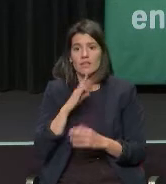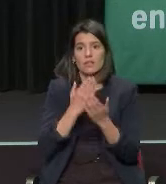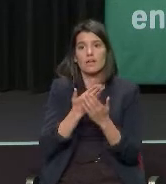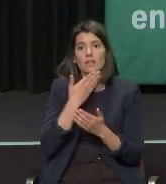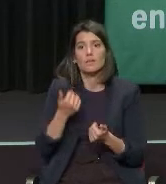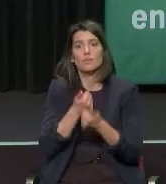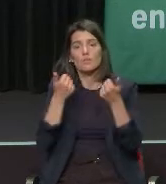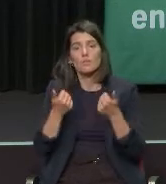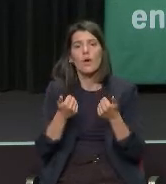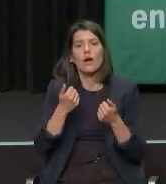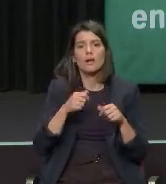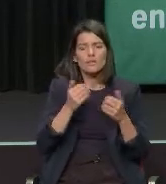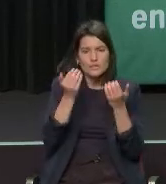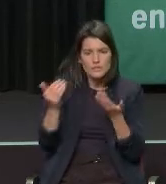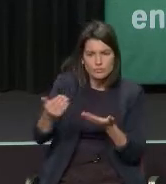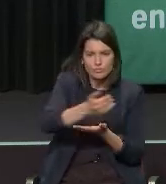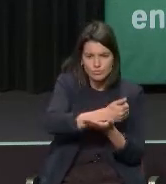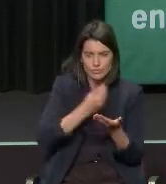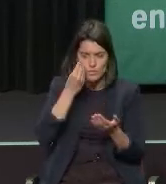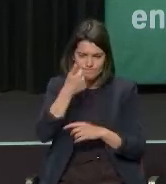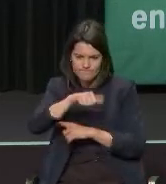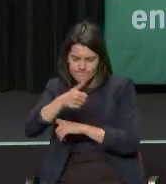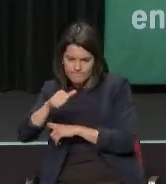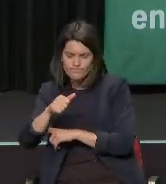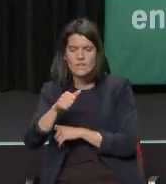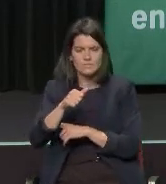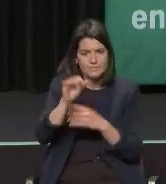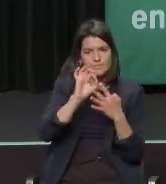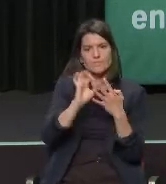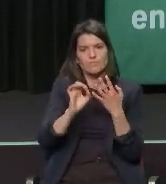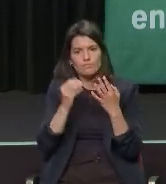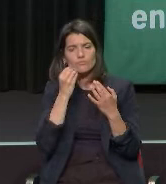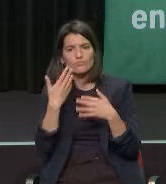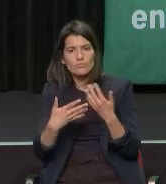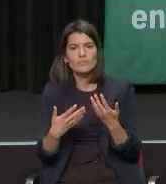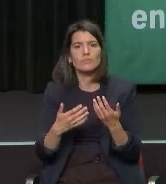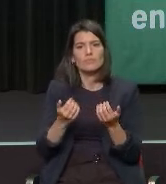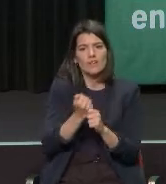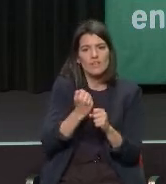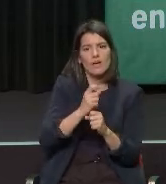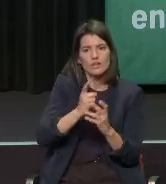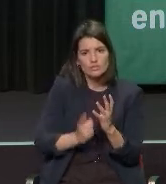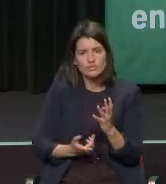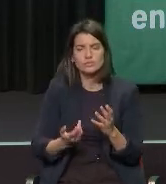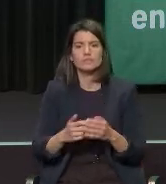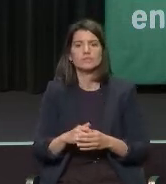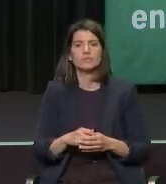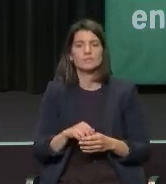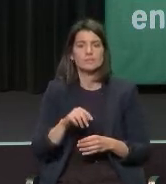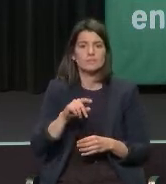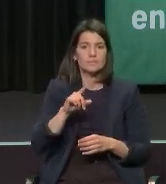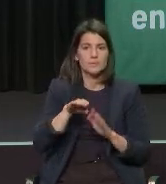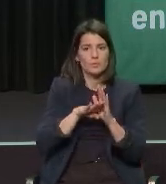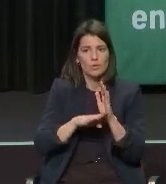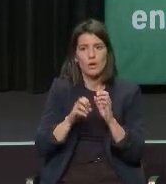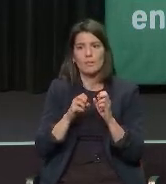capacidade da analítica de dados, na ideia de criar indicadores, dashboards por aí fora da atividade. Um programa